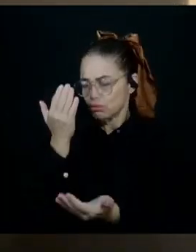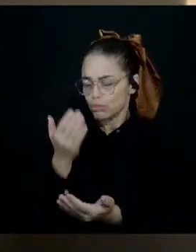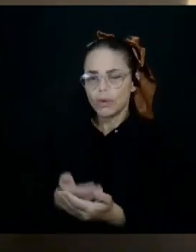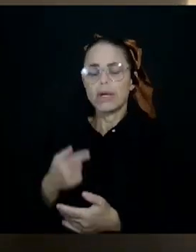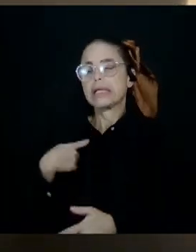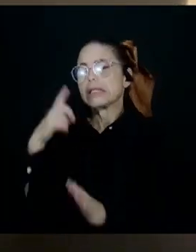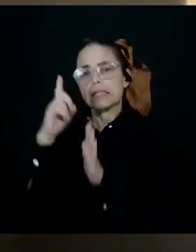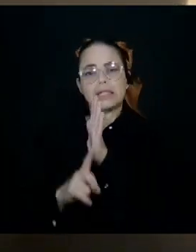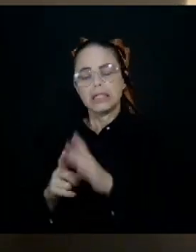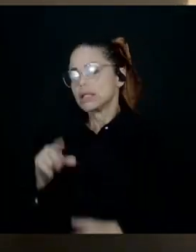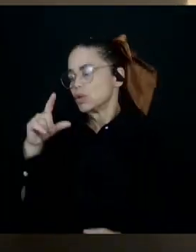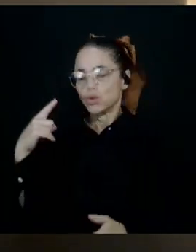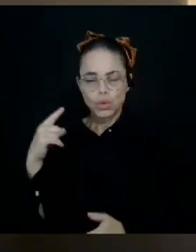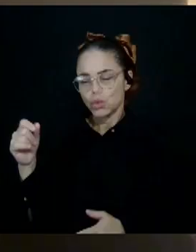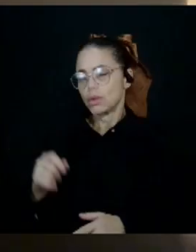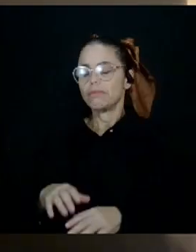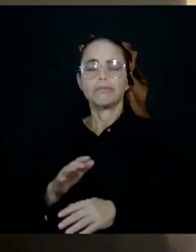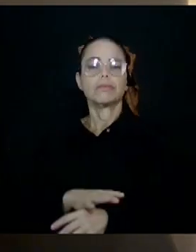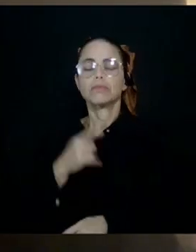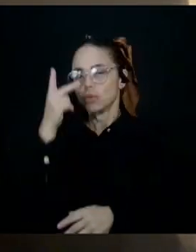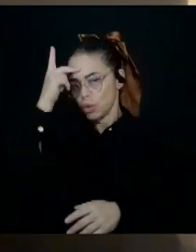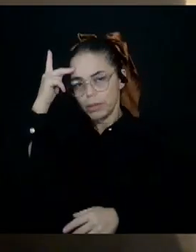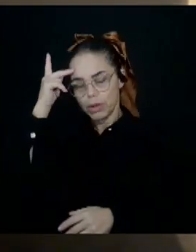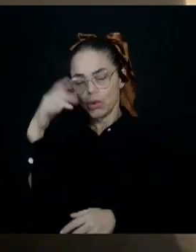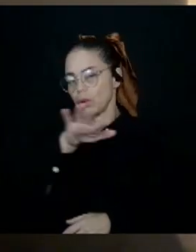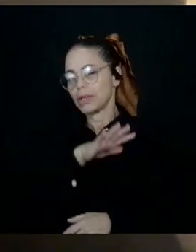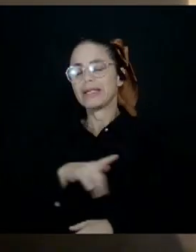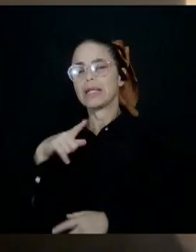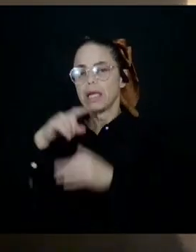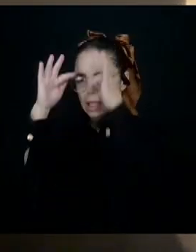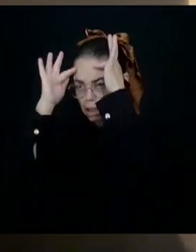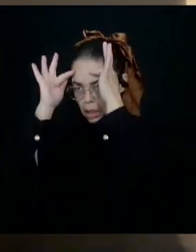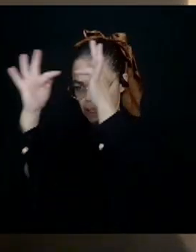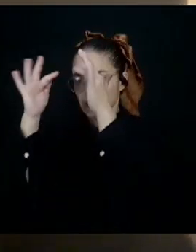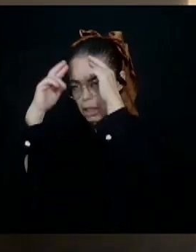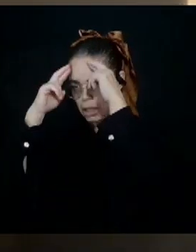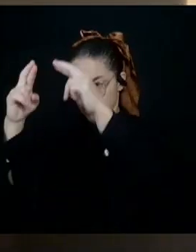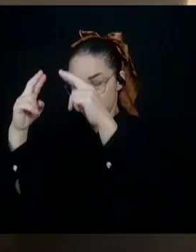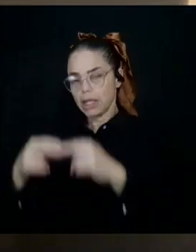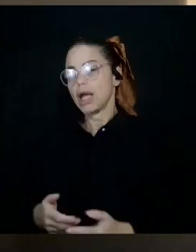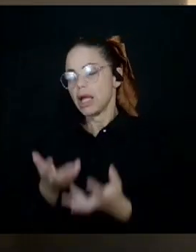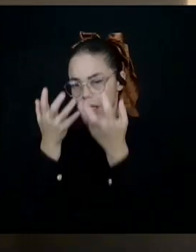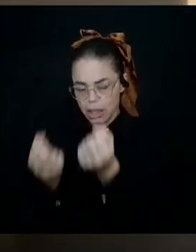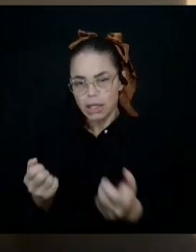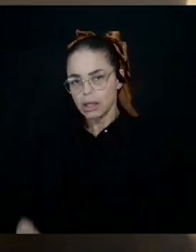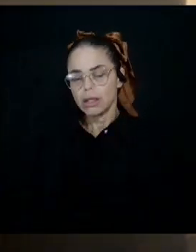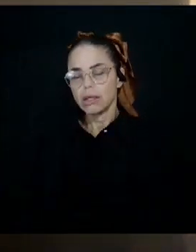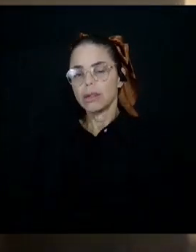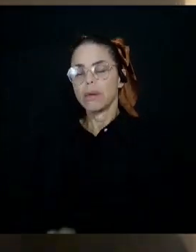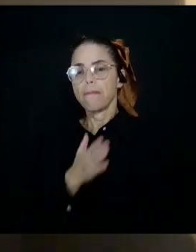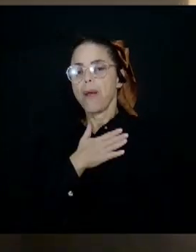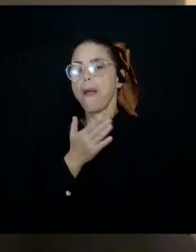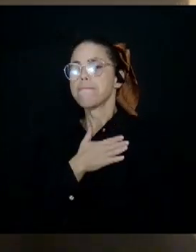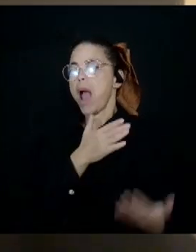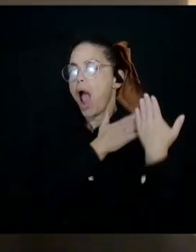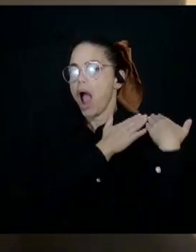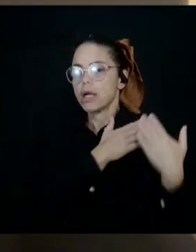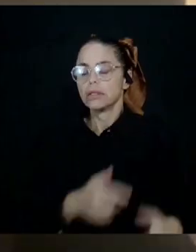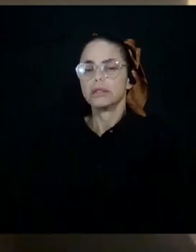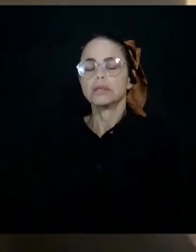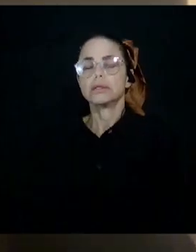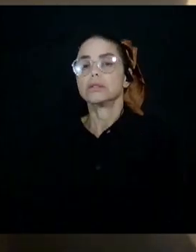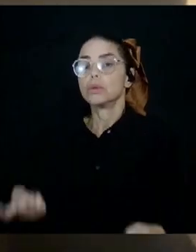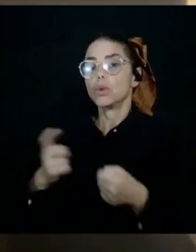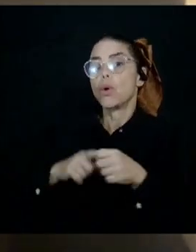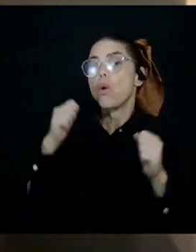dela e todo mundo tem que aceitar e respeitar isso da forma mais saudável possível. Então aqui a gente volta a falar na